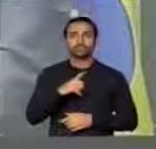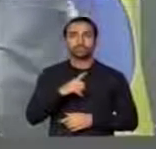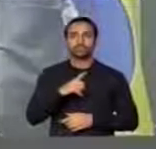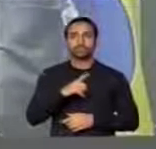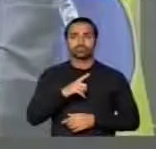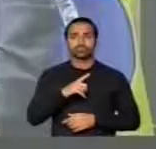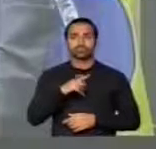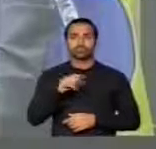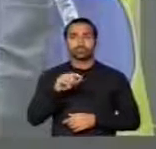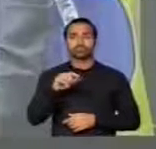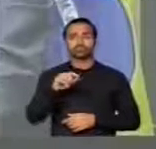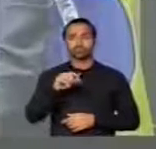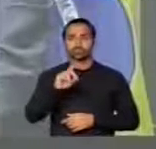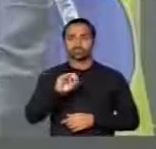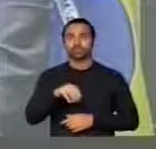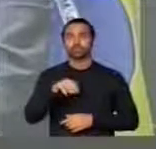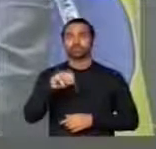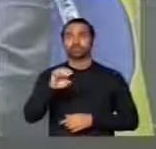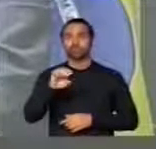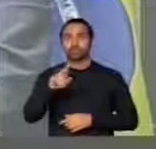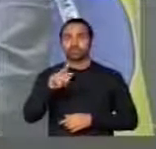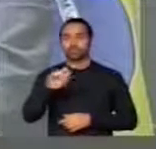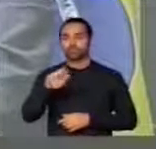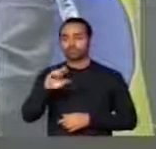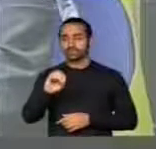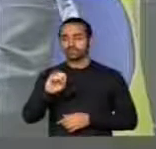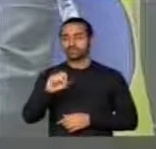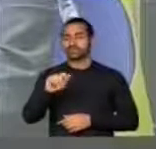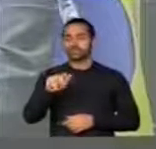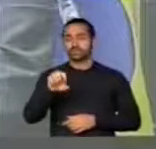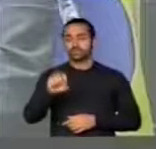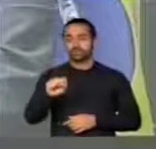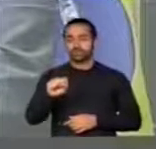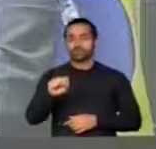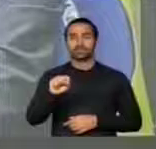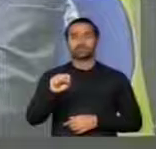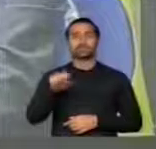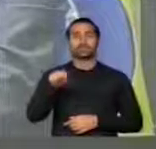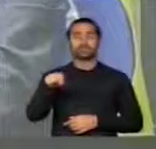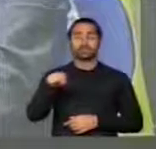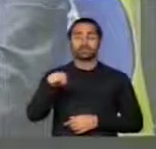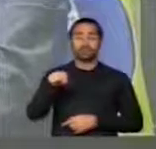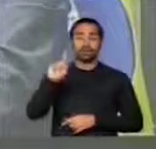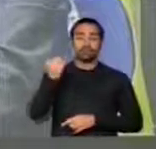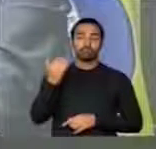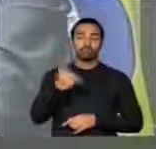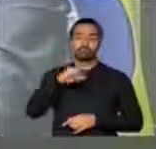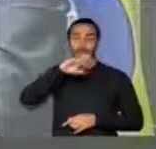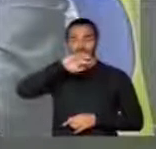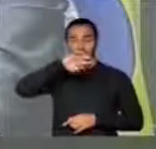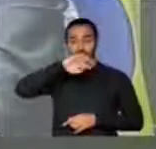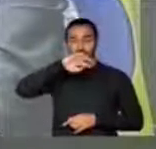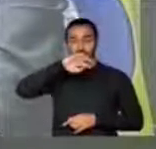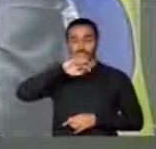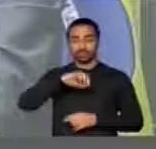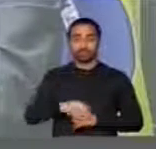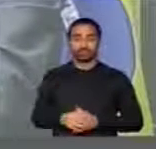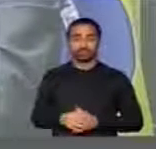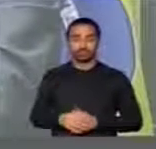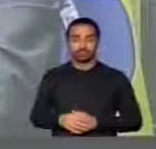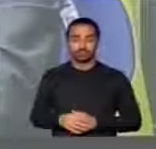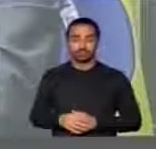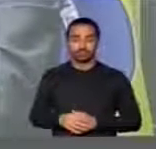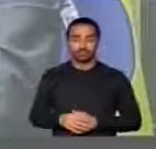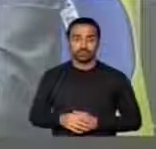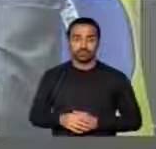Dom Eugênio Salles, quando ainda era bispo de Natal, no Rio Grande